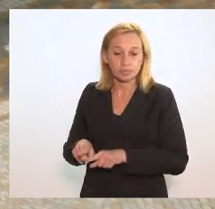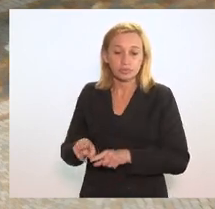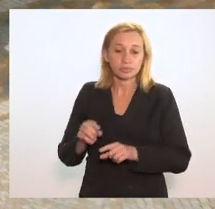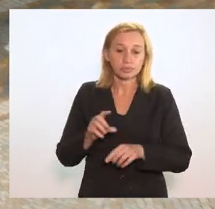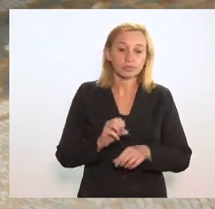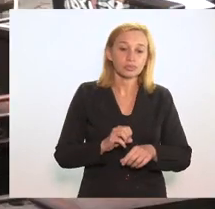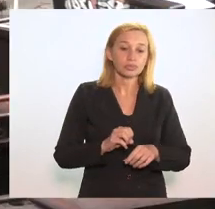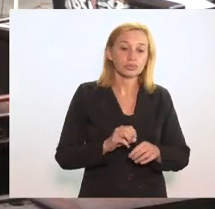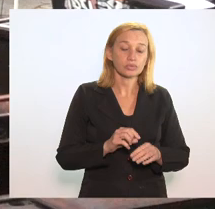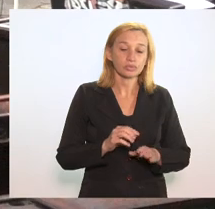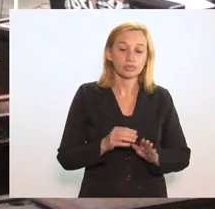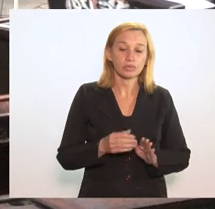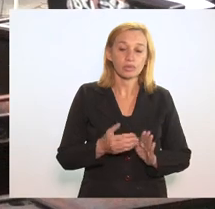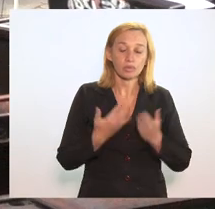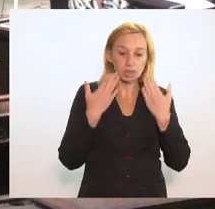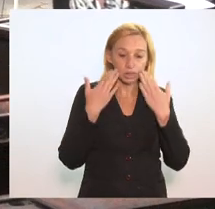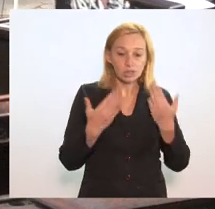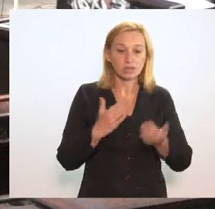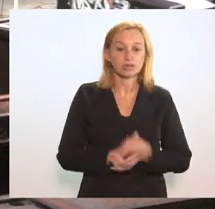destaque apresentado. Ah.